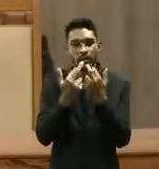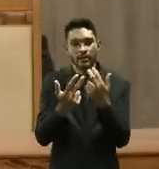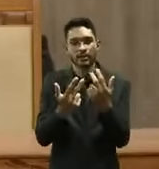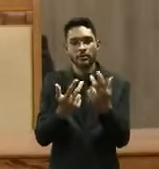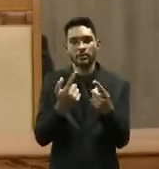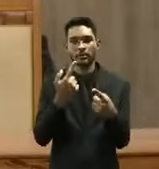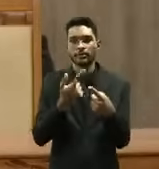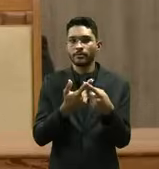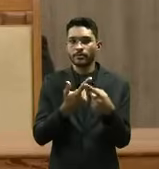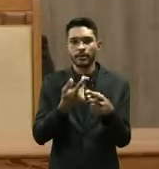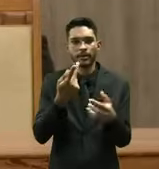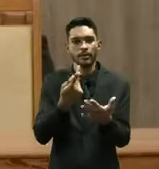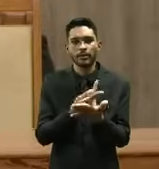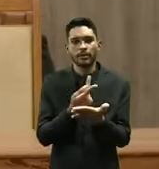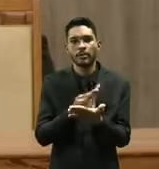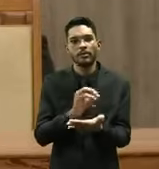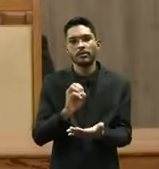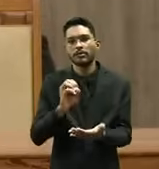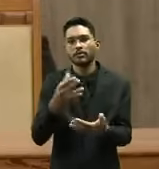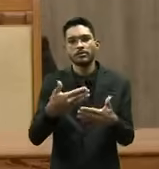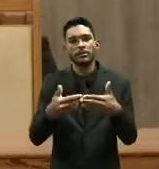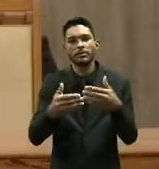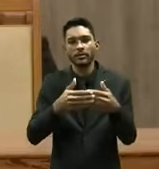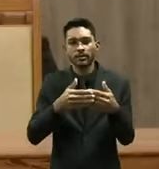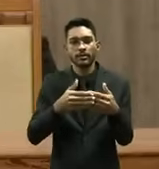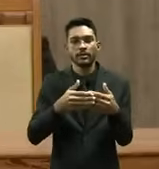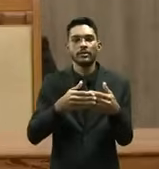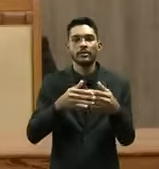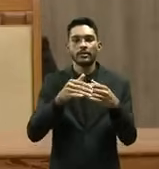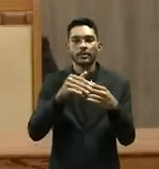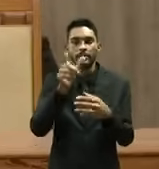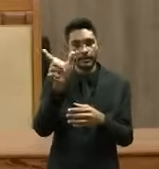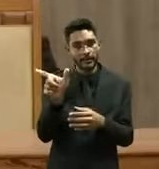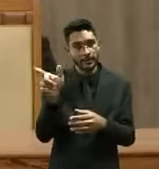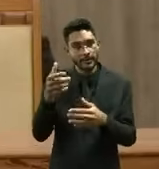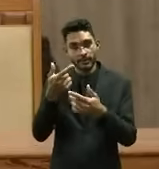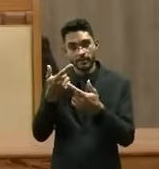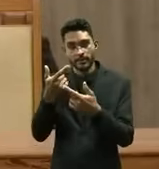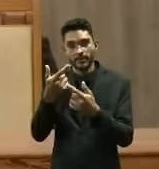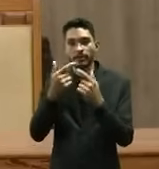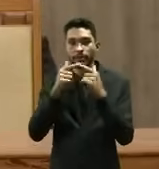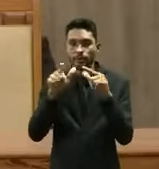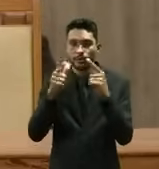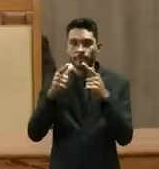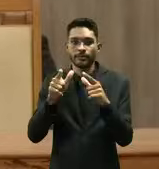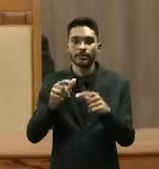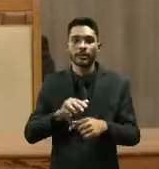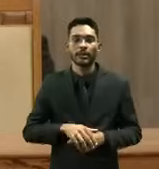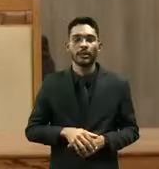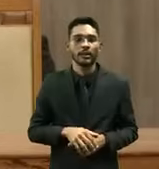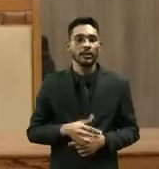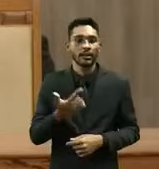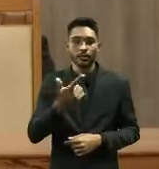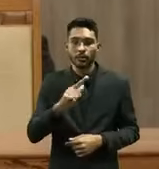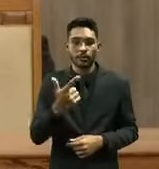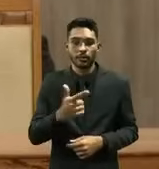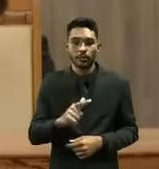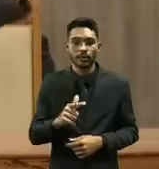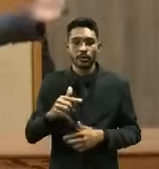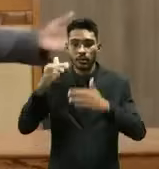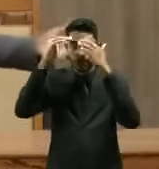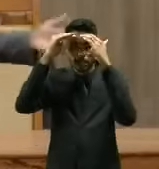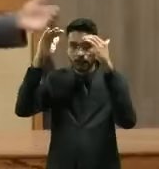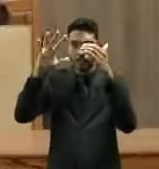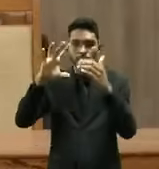de um ponto doutrinário essa pessoa não tem temor de Deus e nem respeito por quê Porque eu